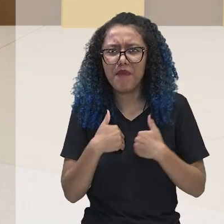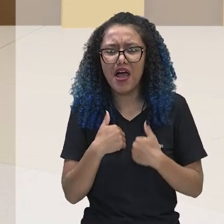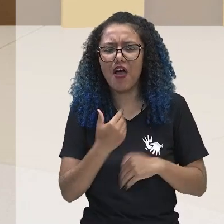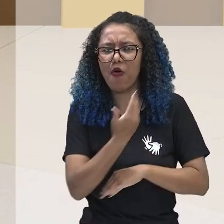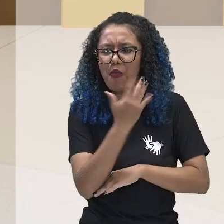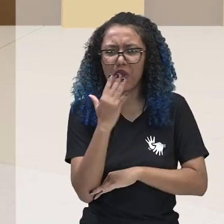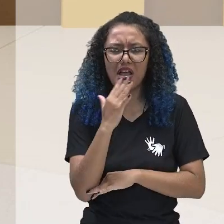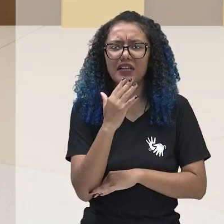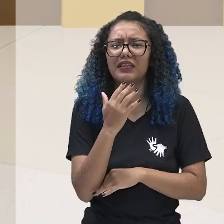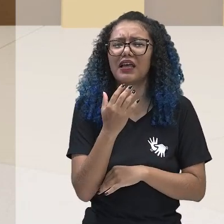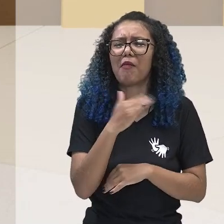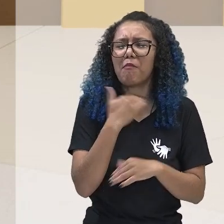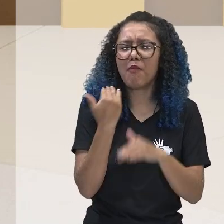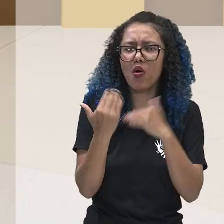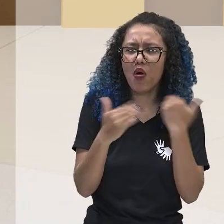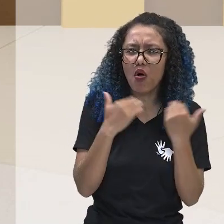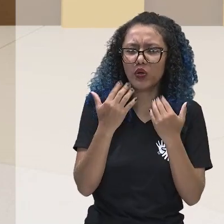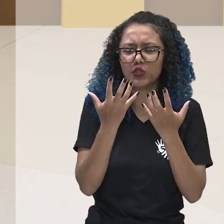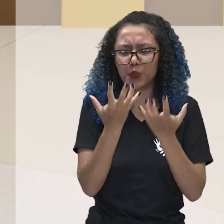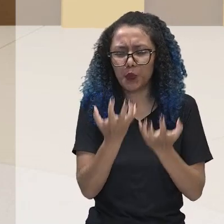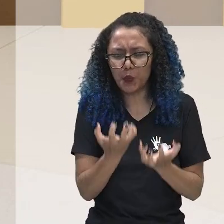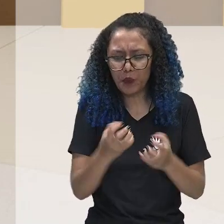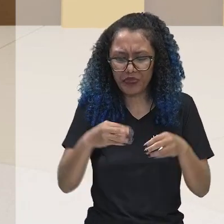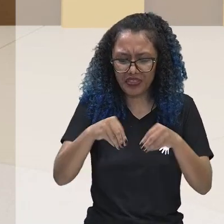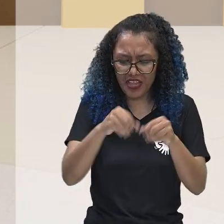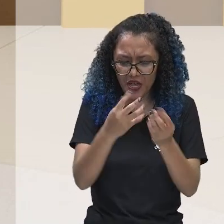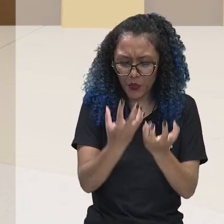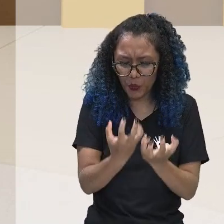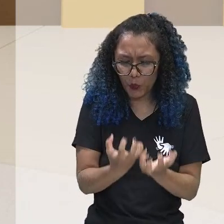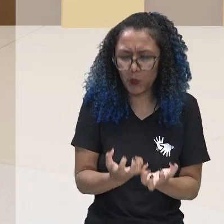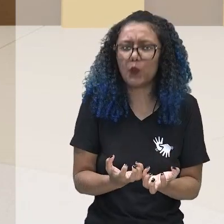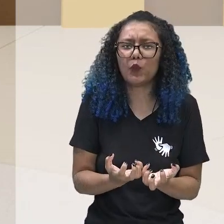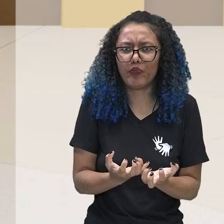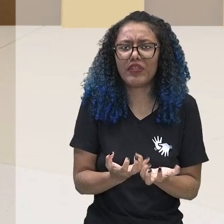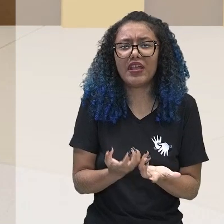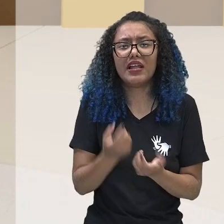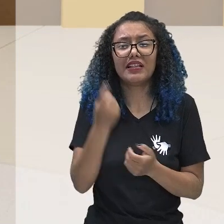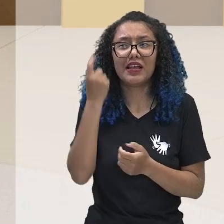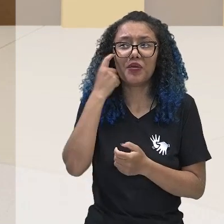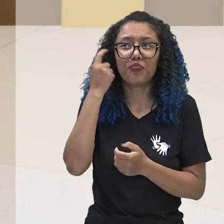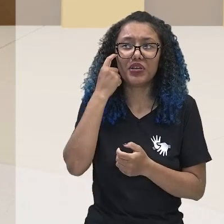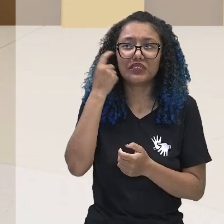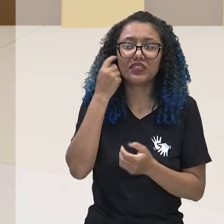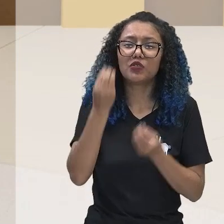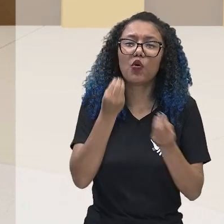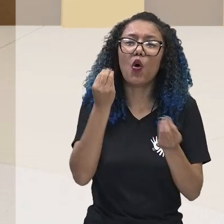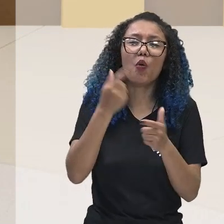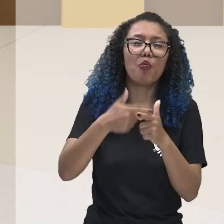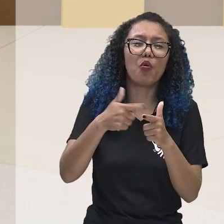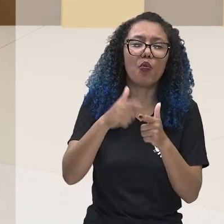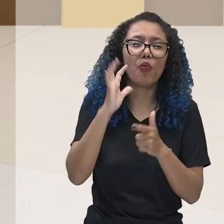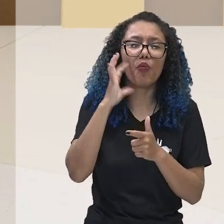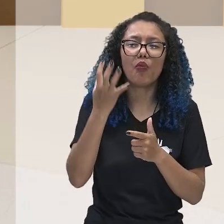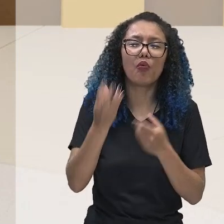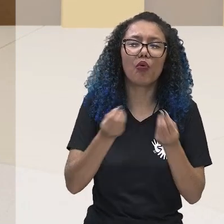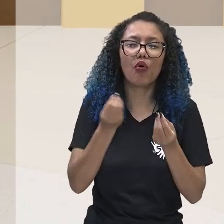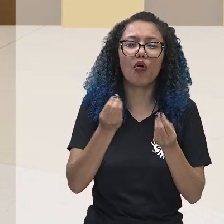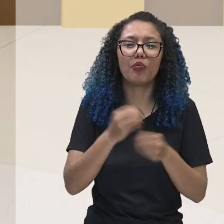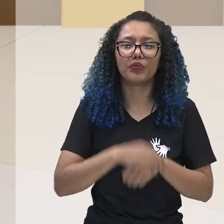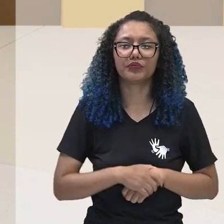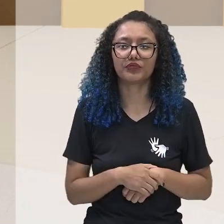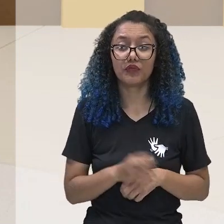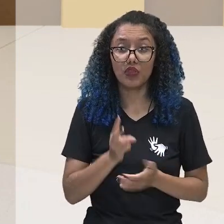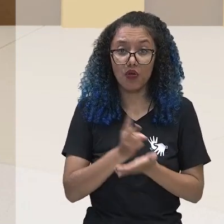aí William ele estava procurando uma forma de resolver esse problema, né? Ele não pôde permanecer na